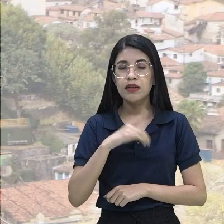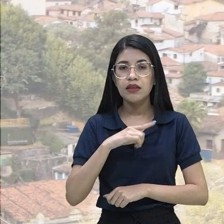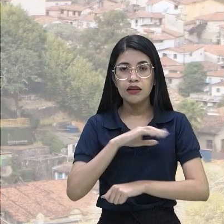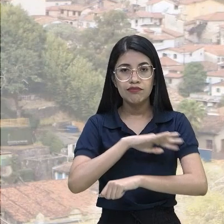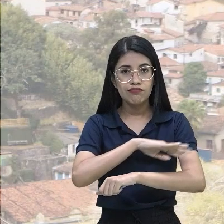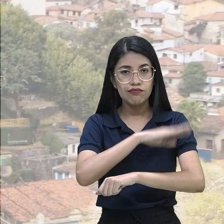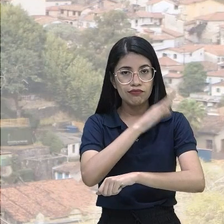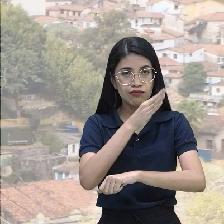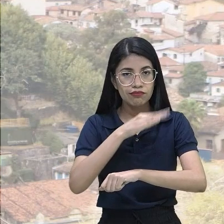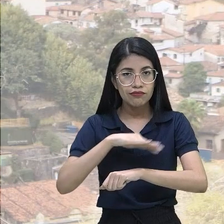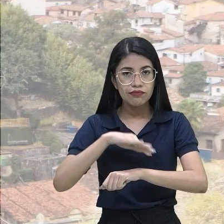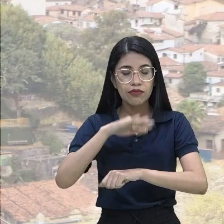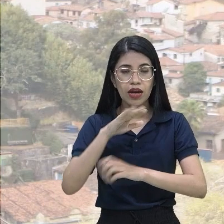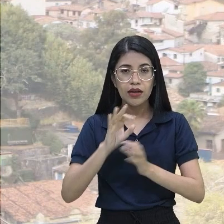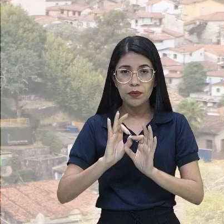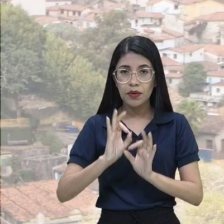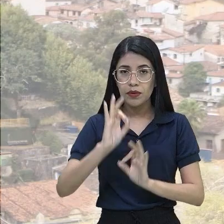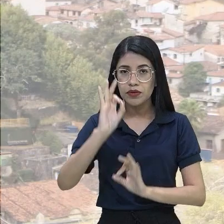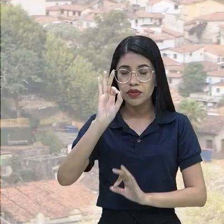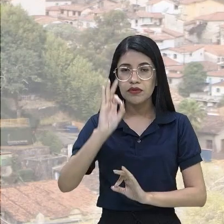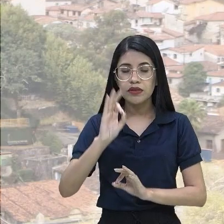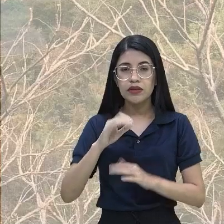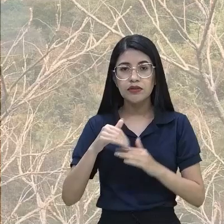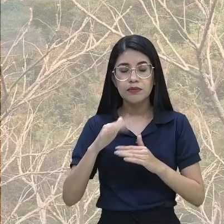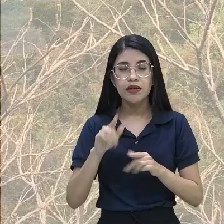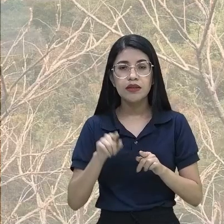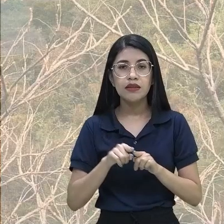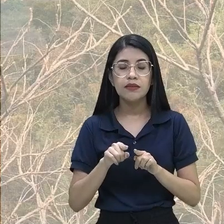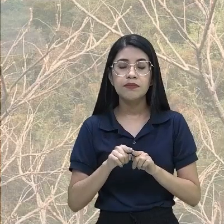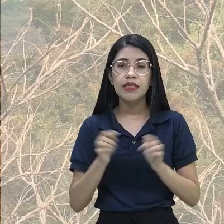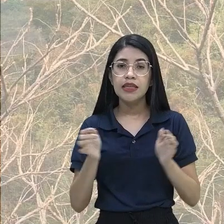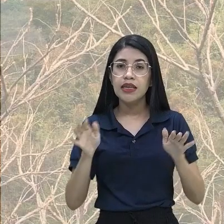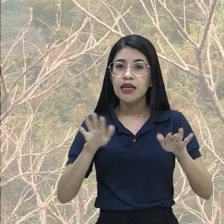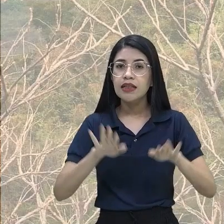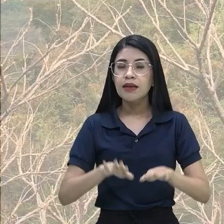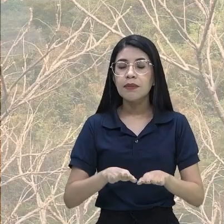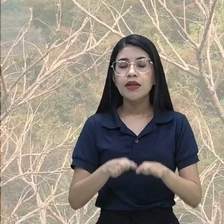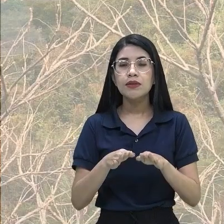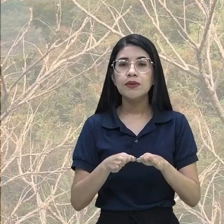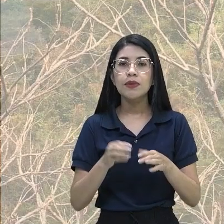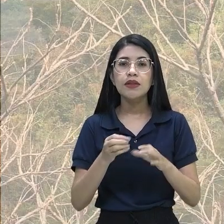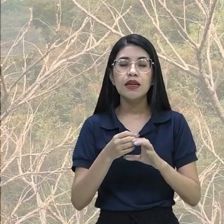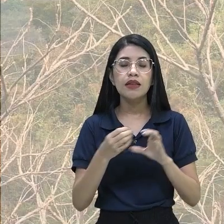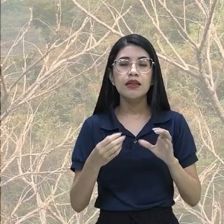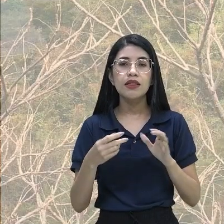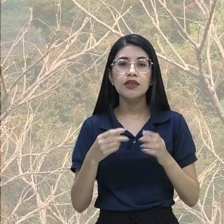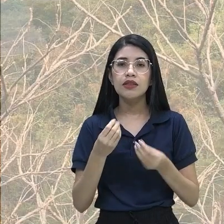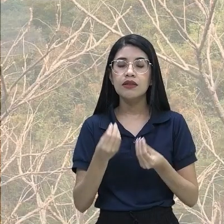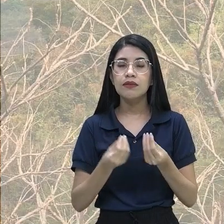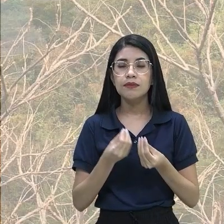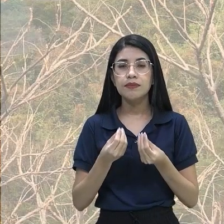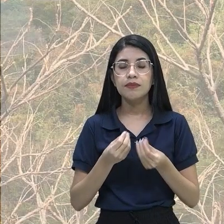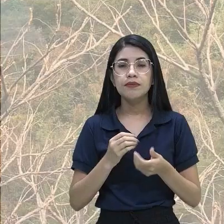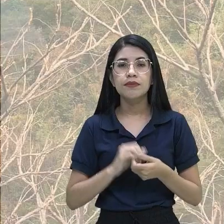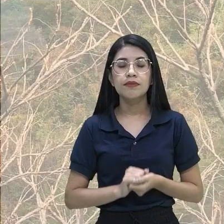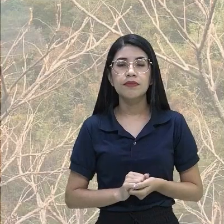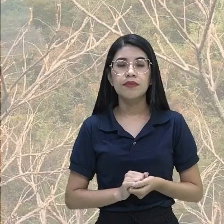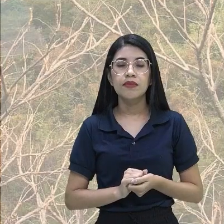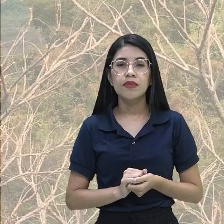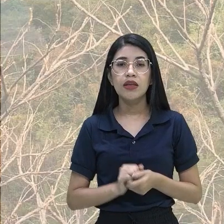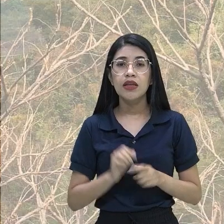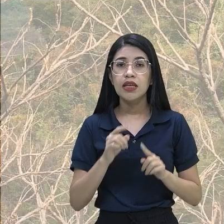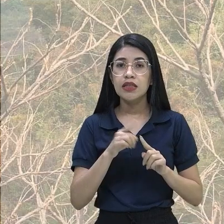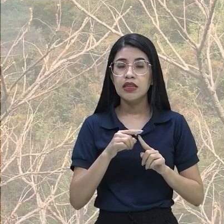altos e mais resistentes à erosão. E as depressões? Quais serão as características aí desse relevo